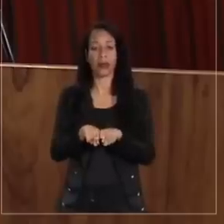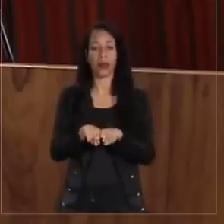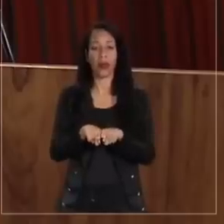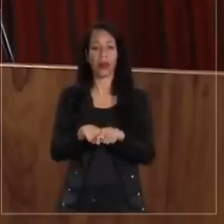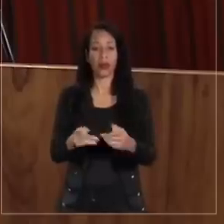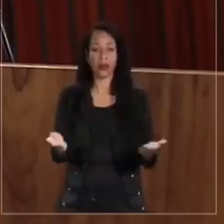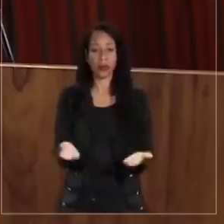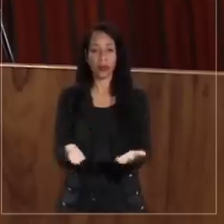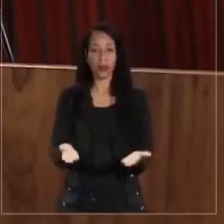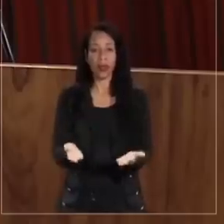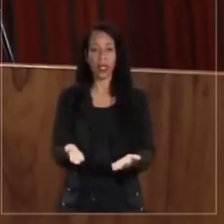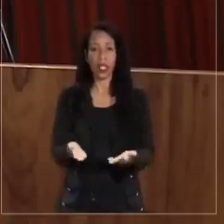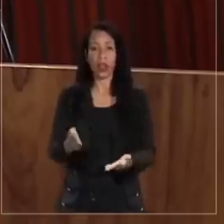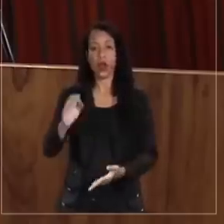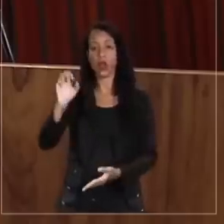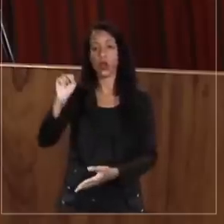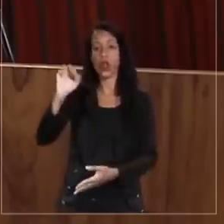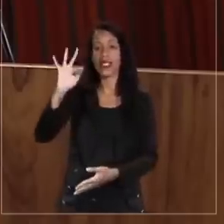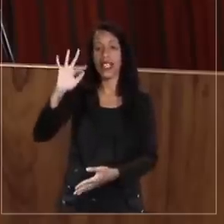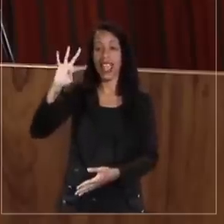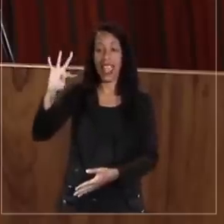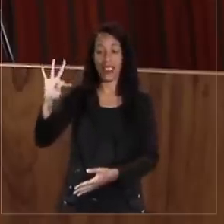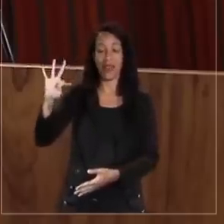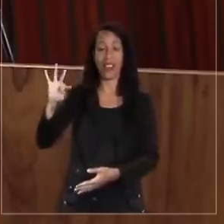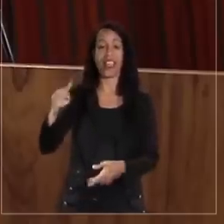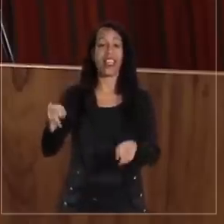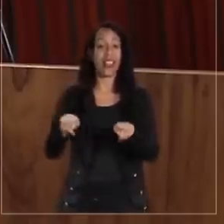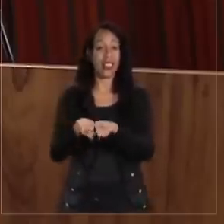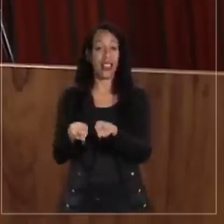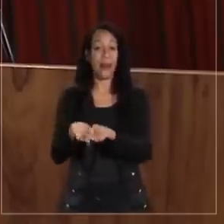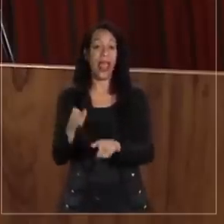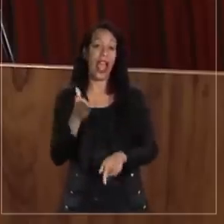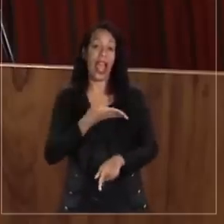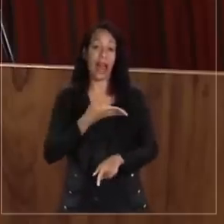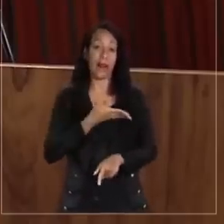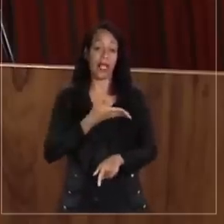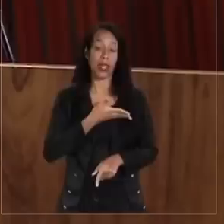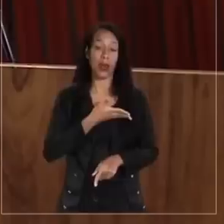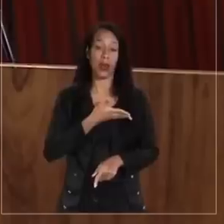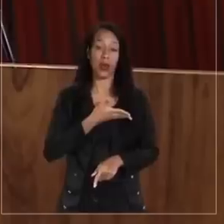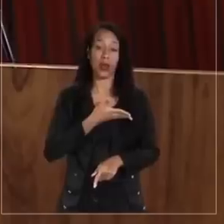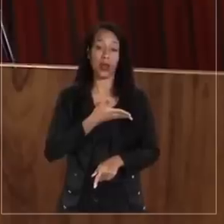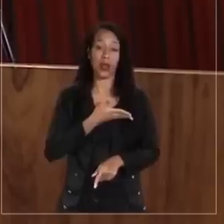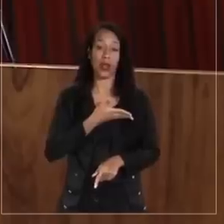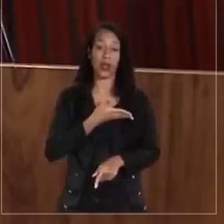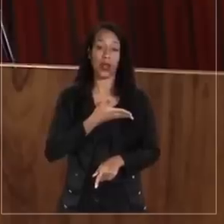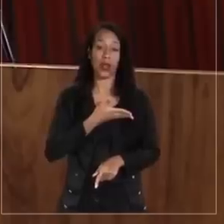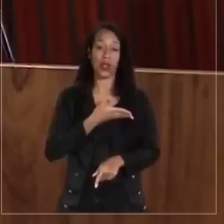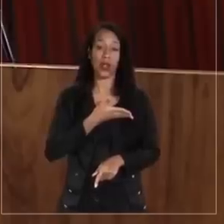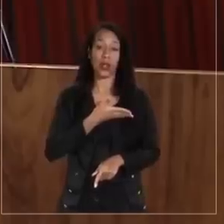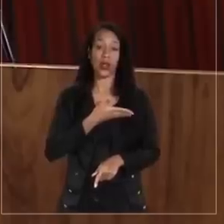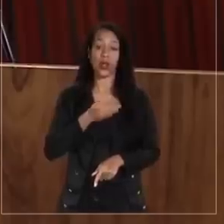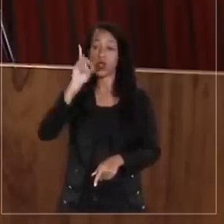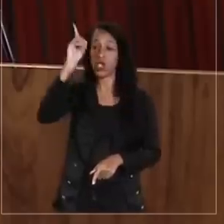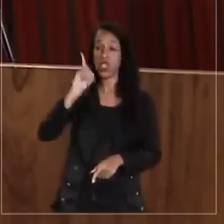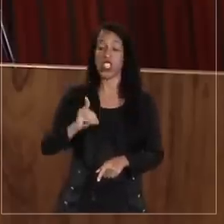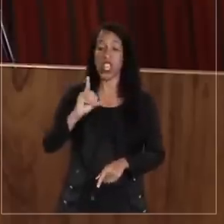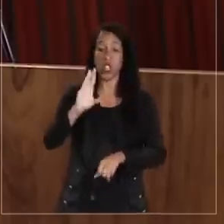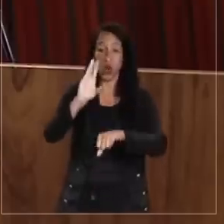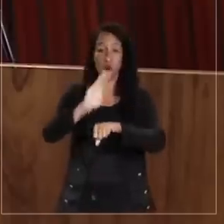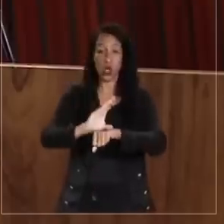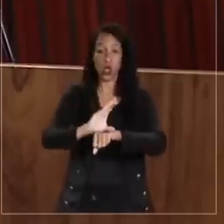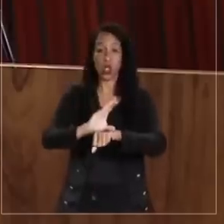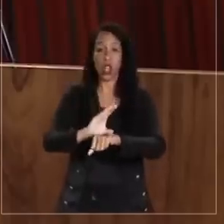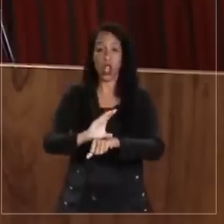colega agora no Supremo Tribunal Federal, como colega de cátedra de Direito Constitucional, tanto